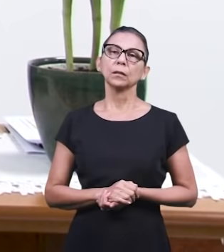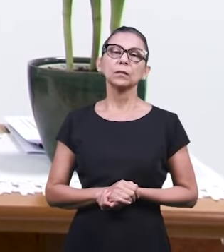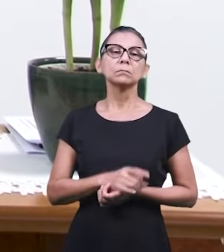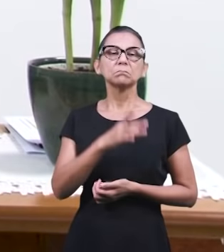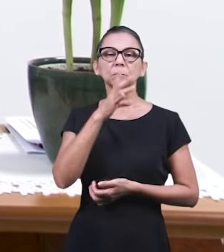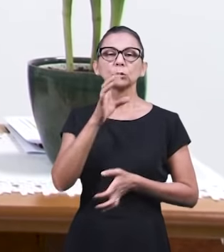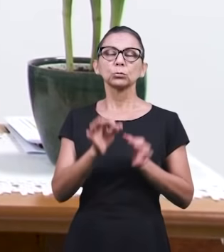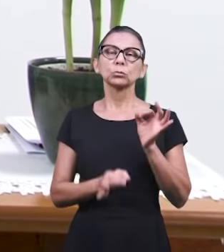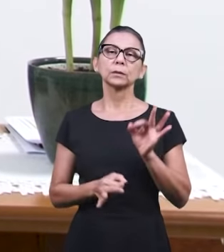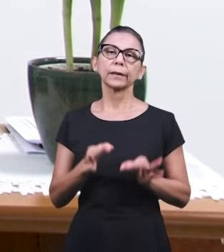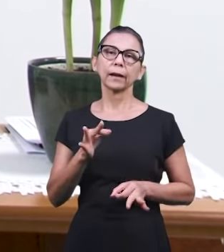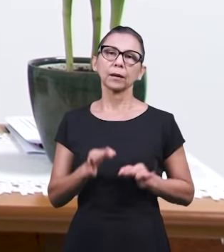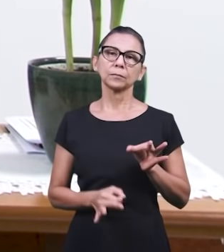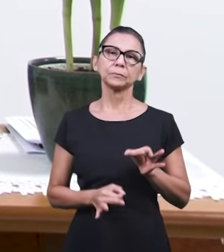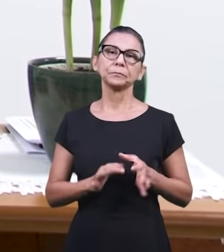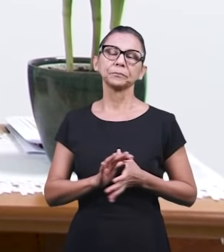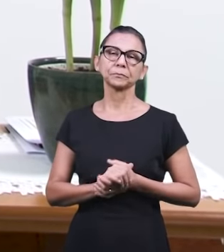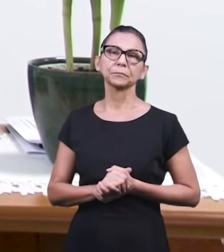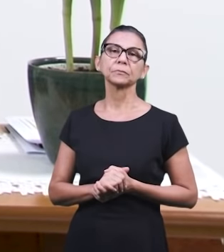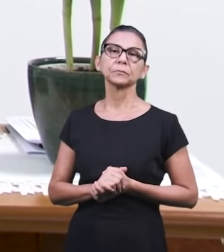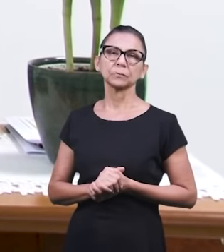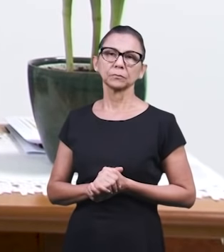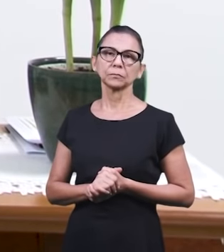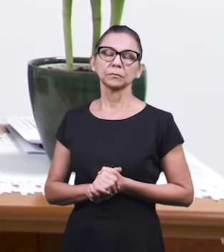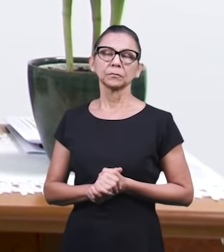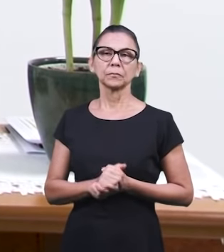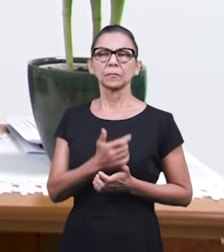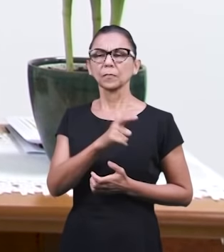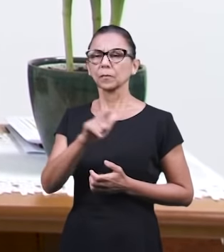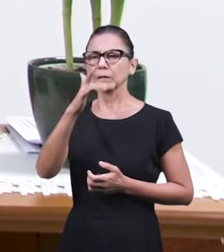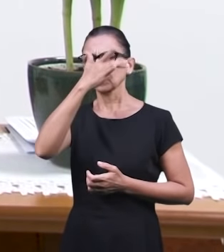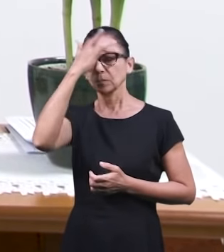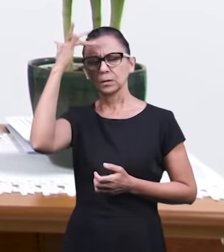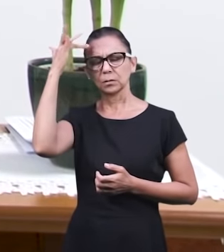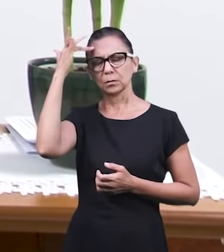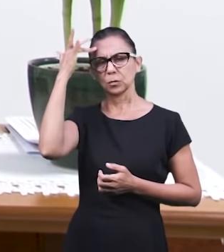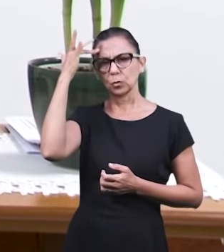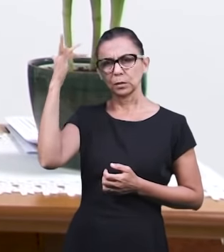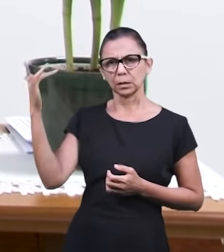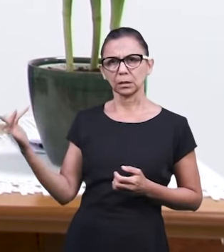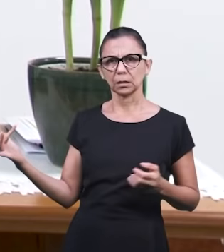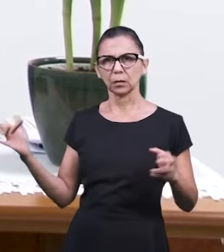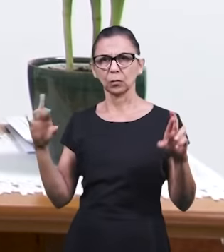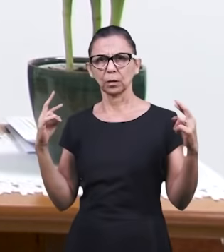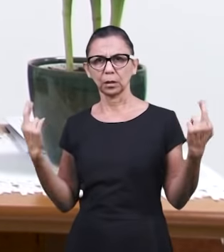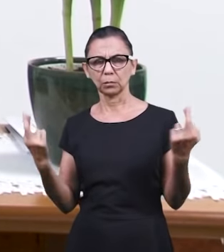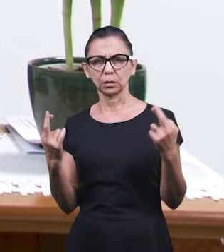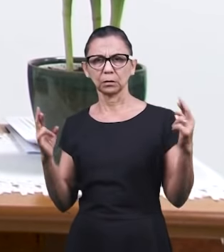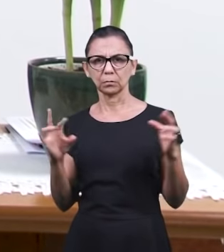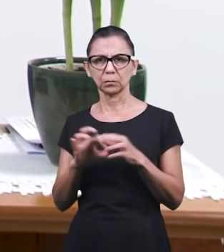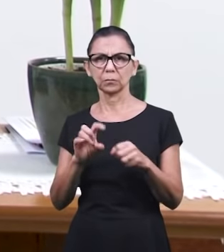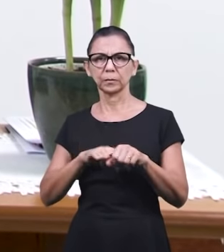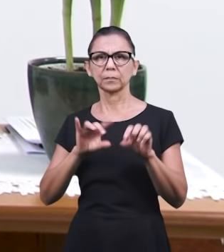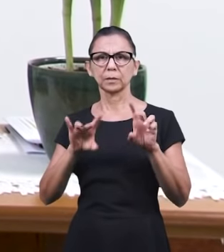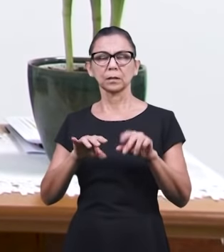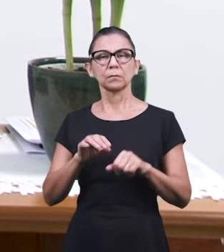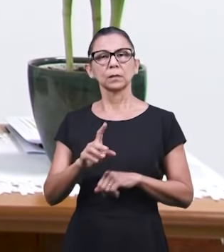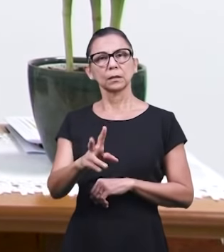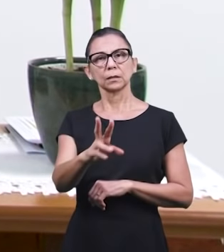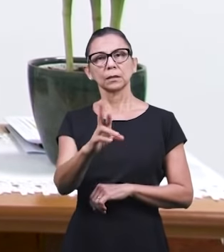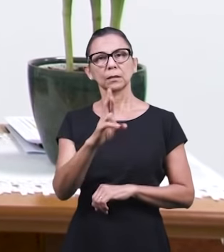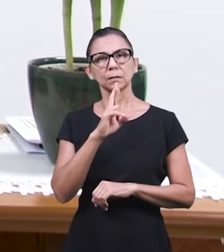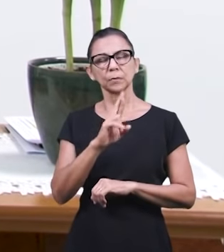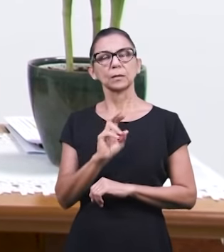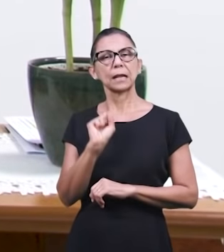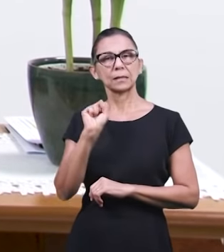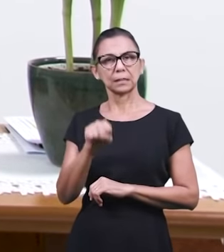o mesmo Espírito que está atuando na vida daqueles que estão ao redor, participando daquele momento em especial. Amém,